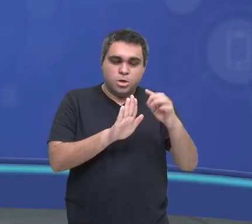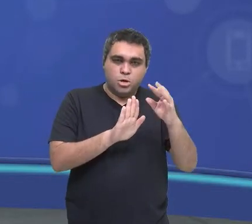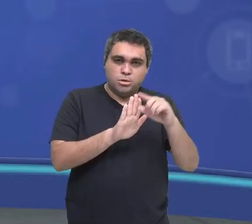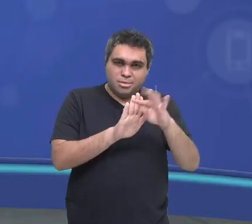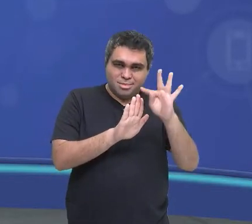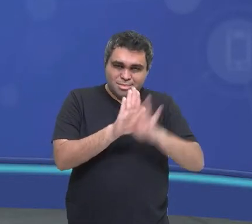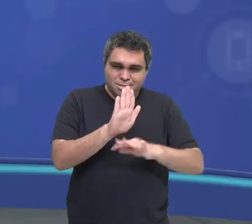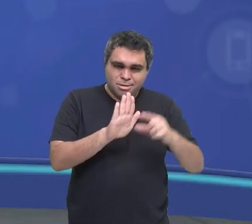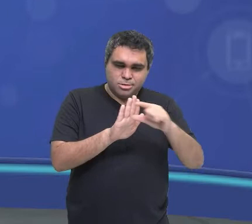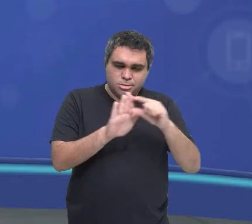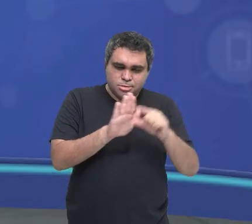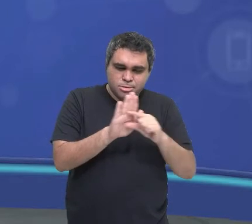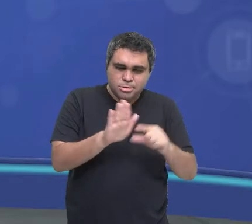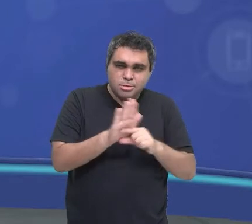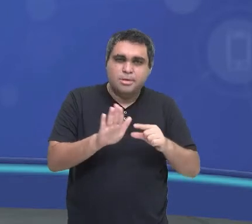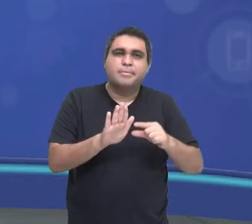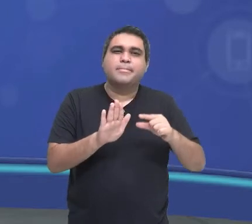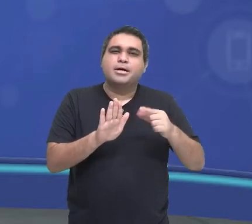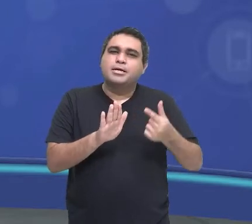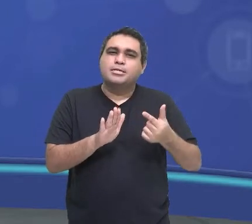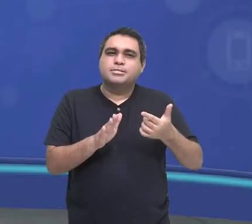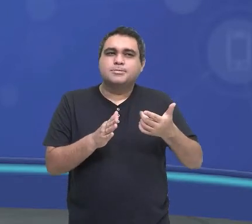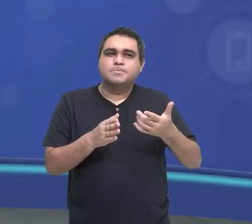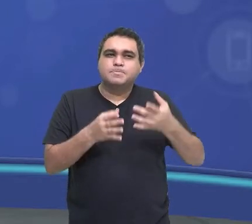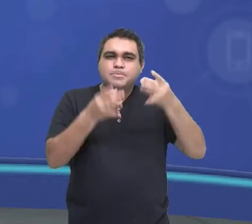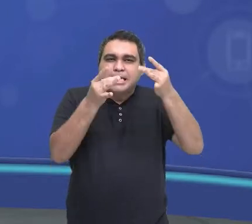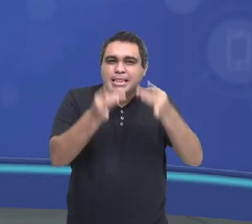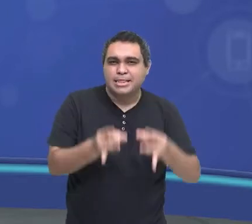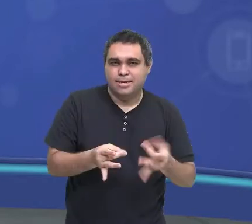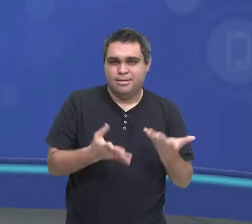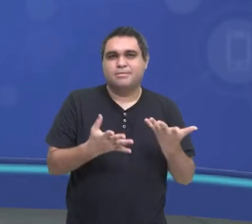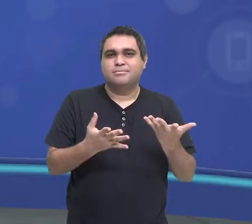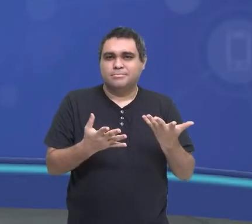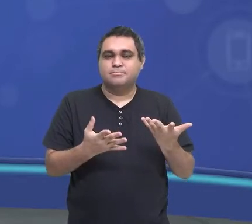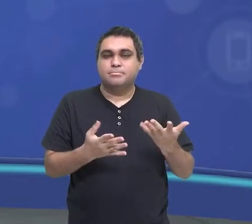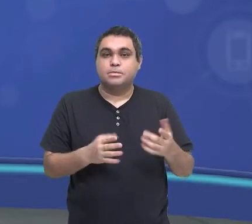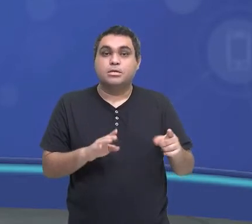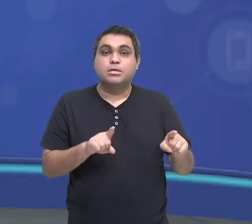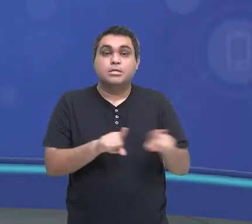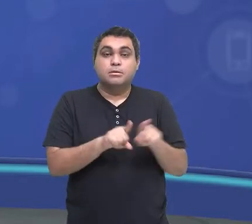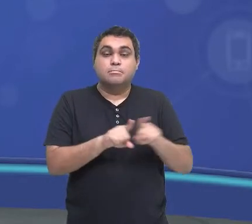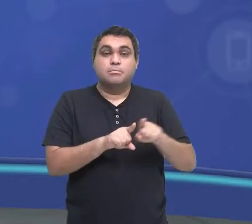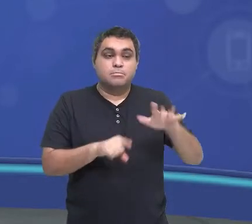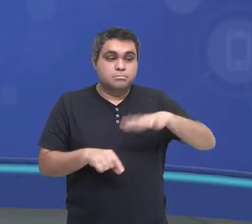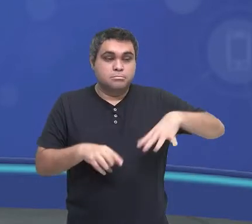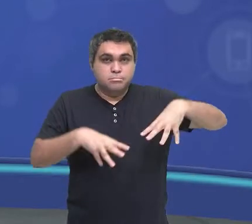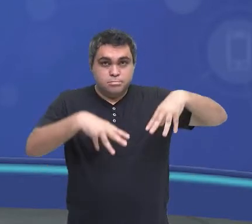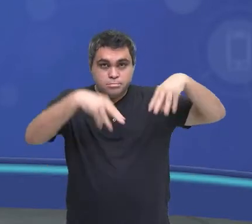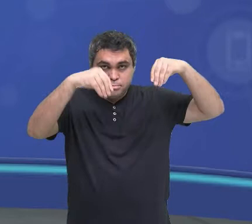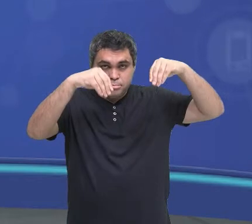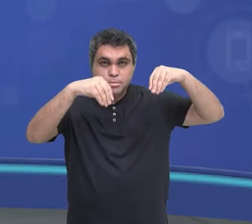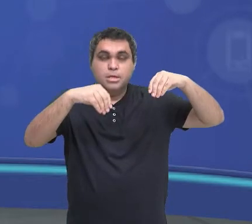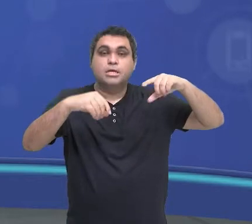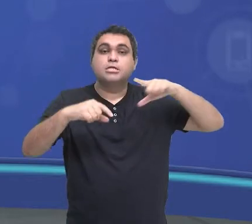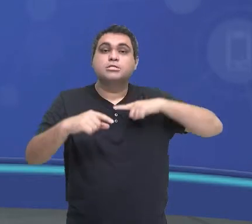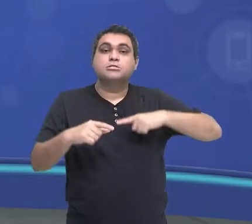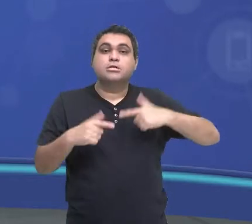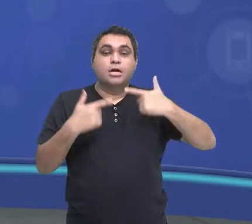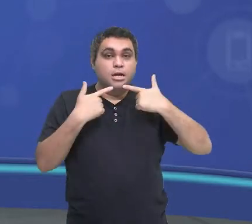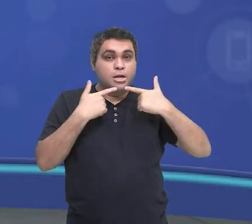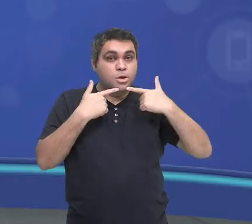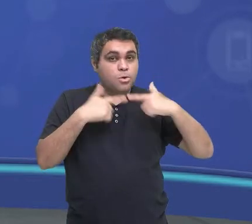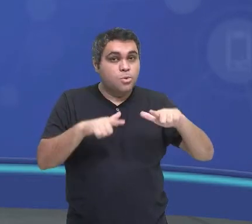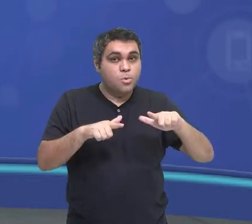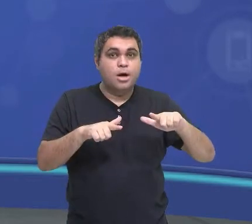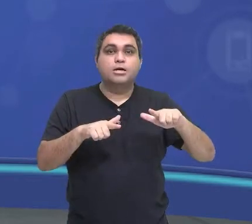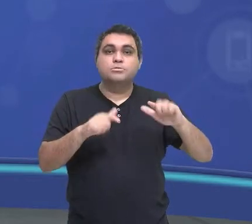que as cantigas trovadorescas, recitada dentro dos palácios, e a poesia humanista possuía linguagem mais rica. Olha